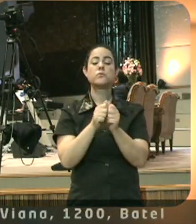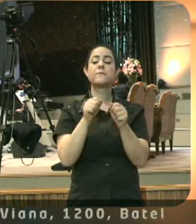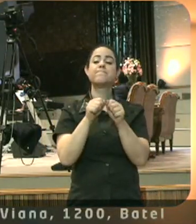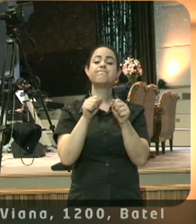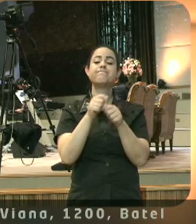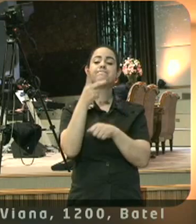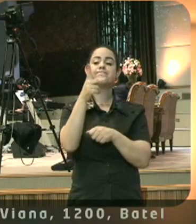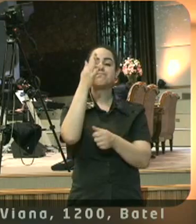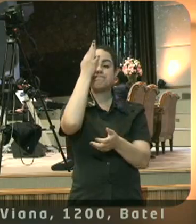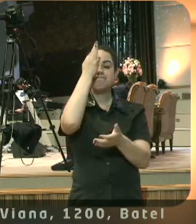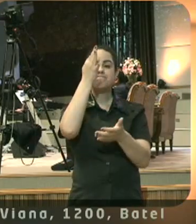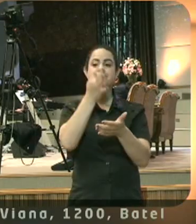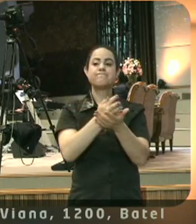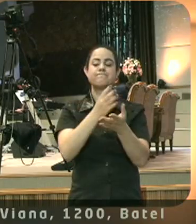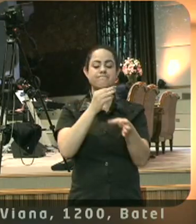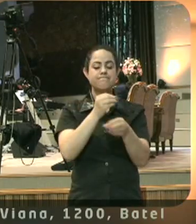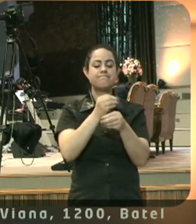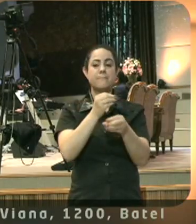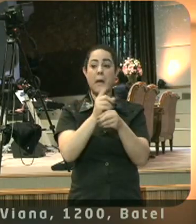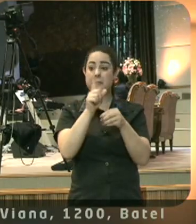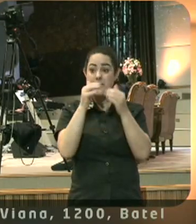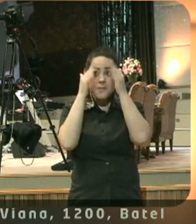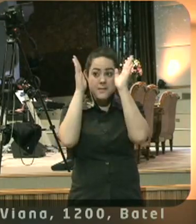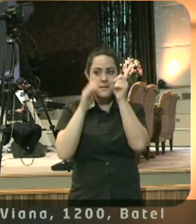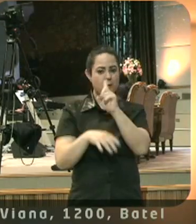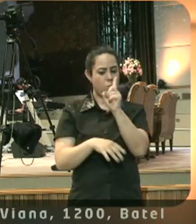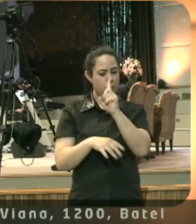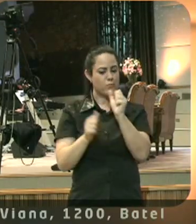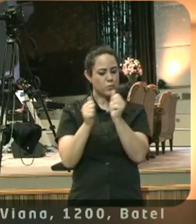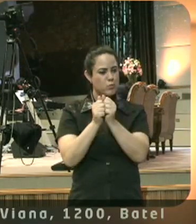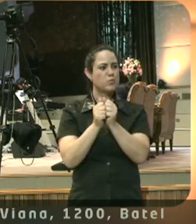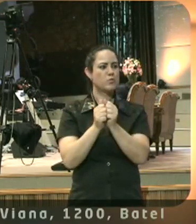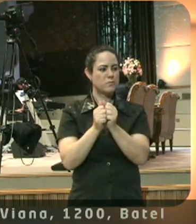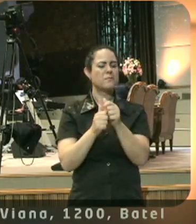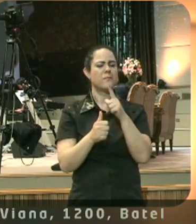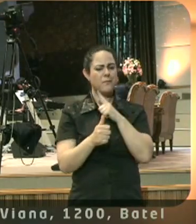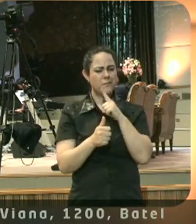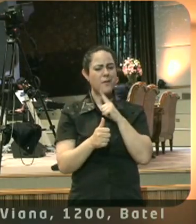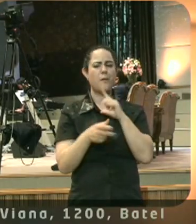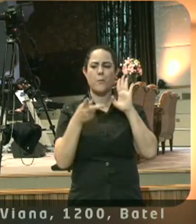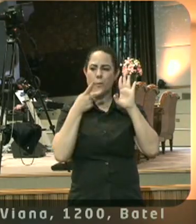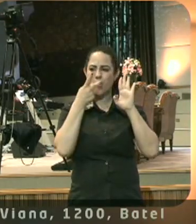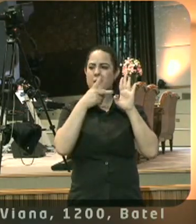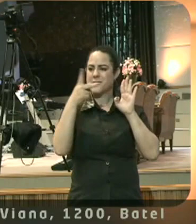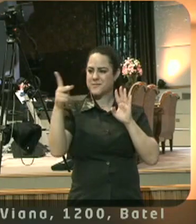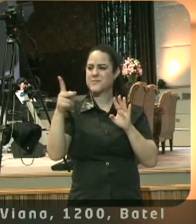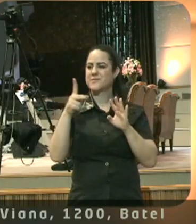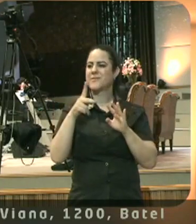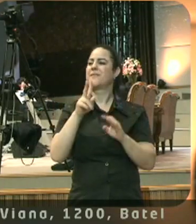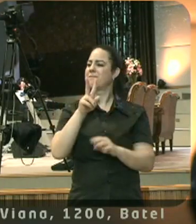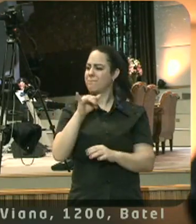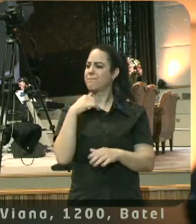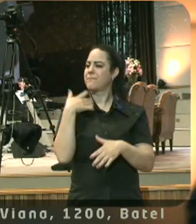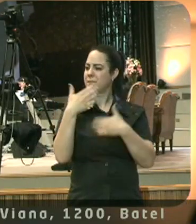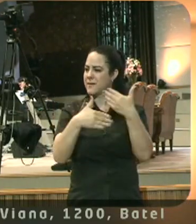fé. Mas não desista, caminha comigo. Eu tenho algo para você. E a gente vai caminhando.